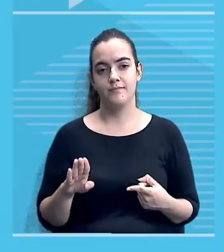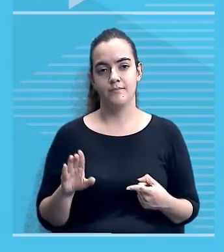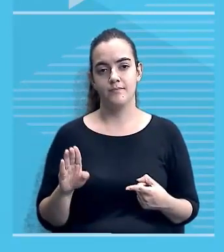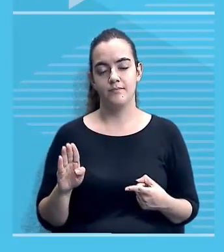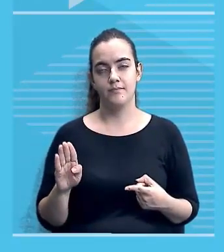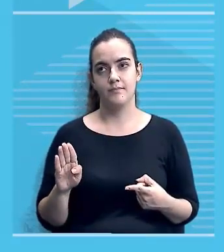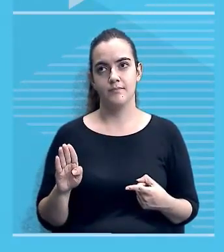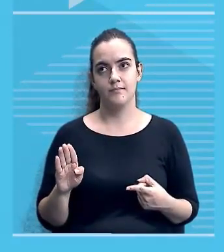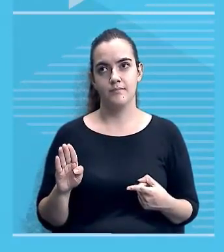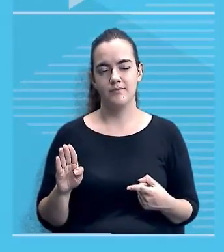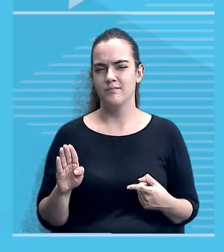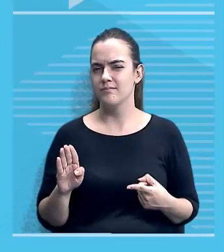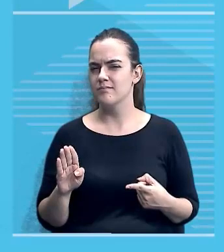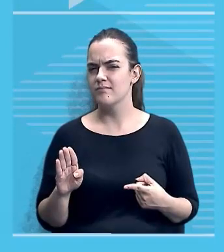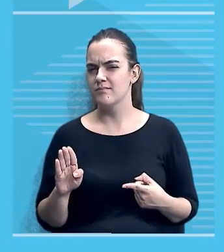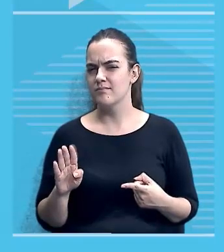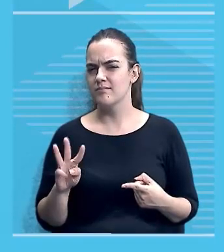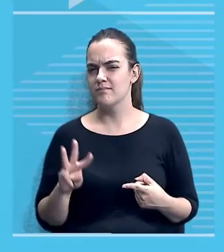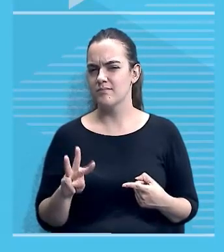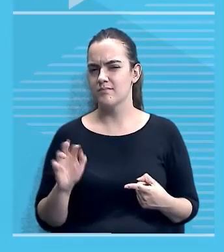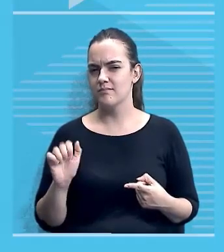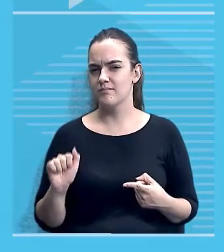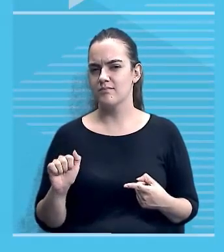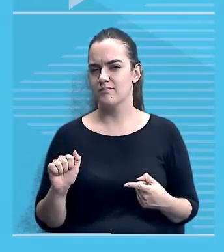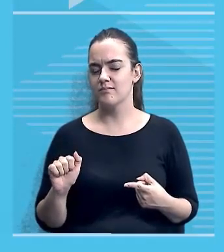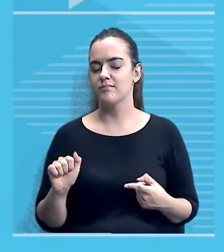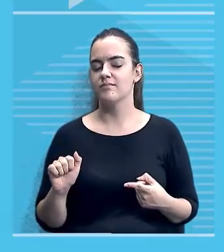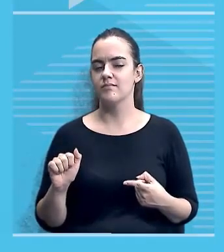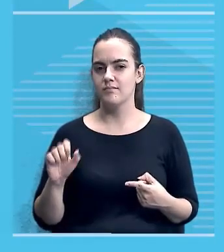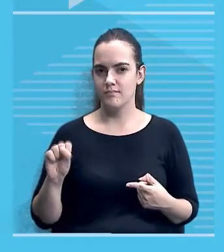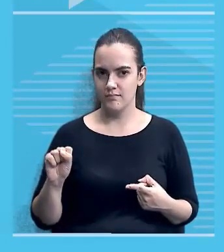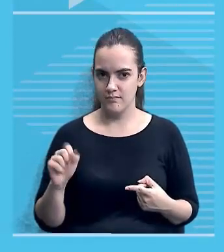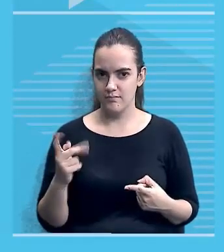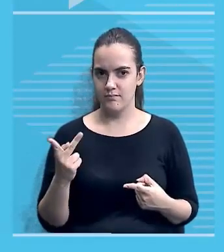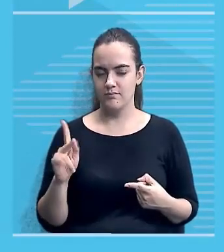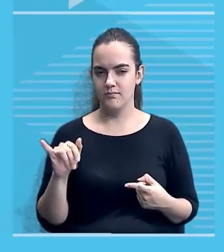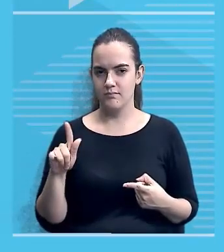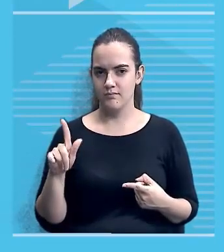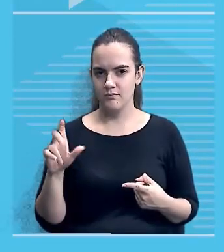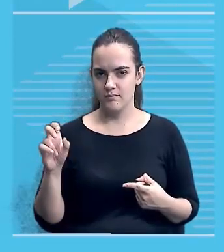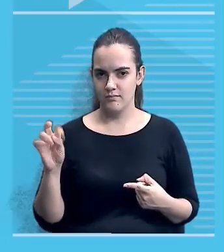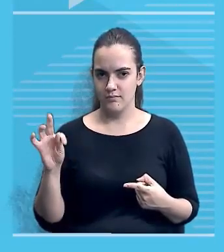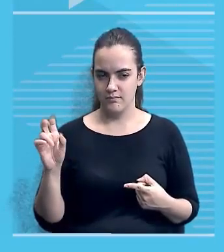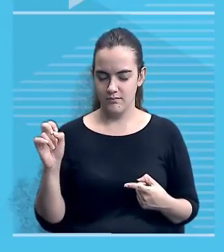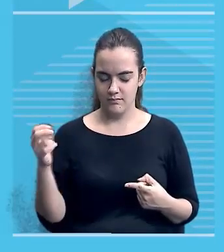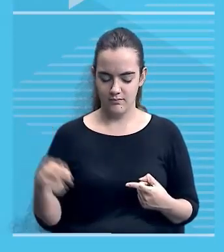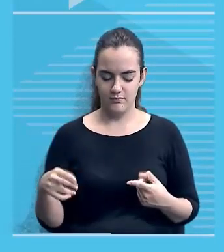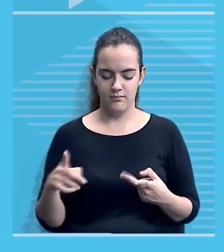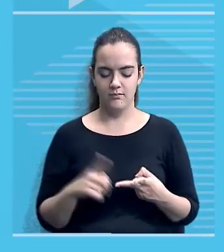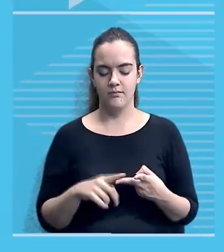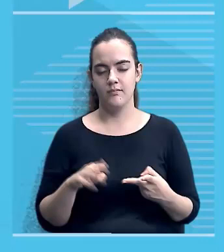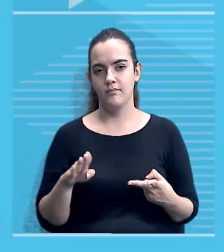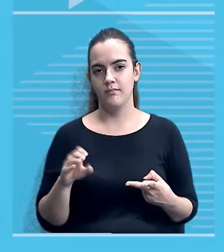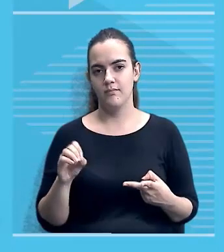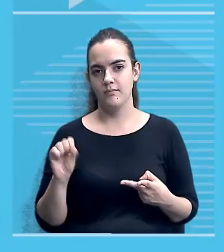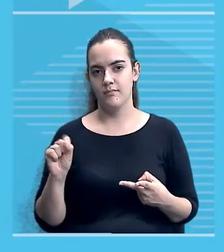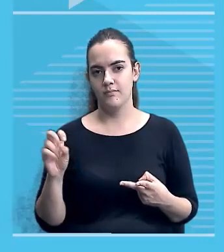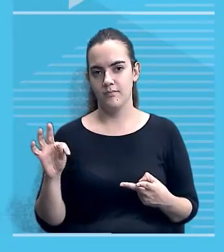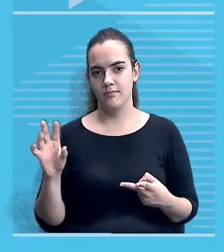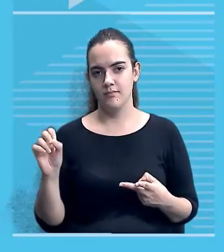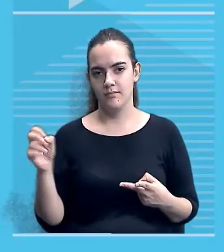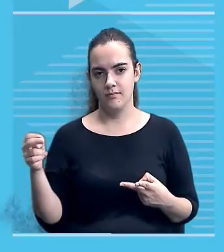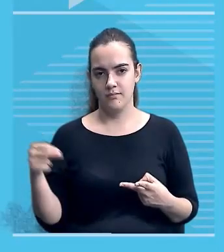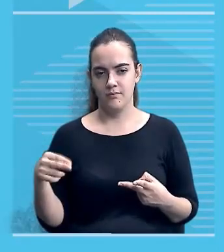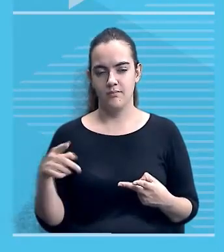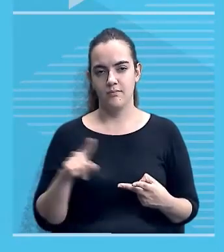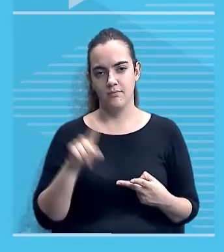a megalópole de chamada de sansan fica